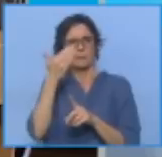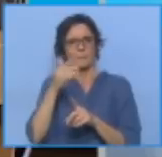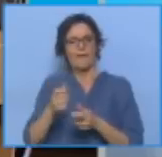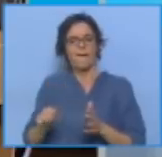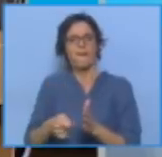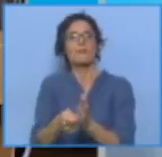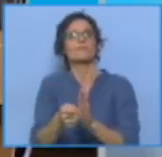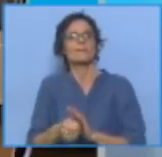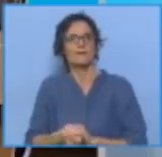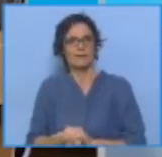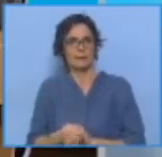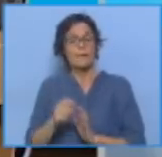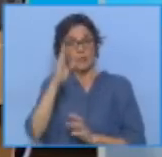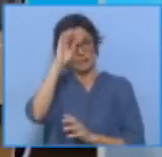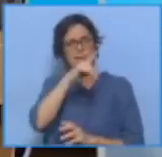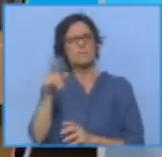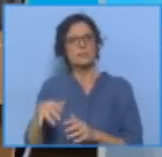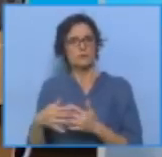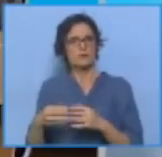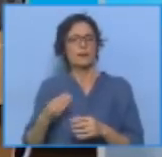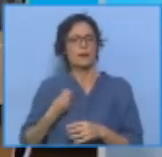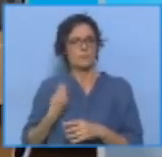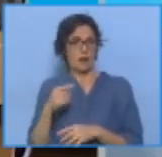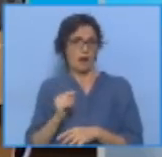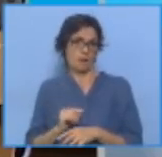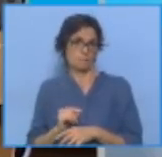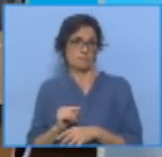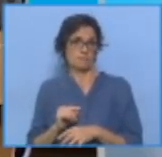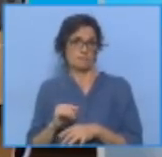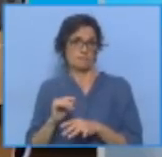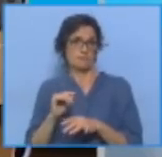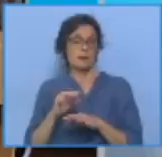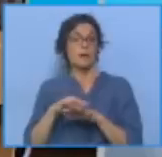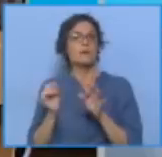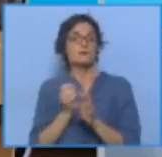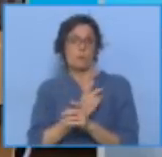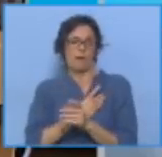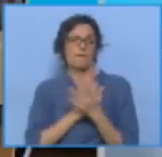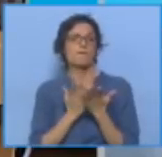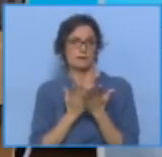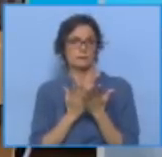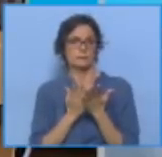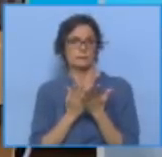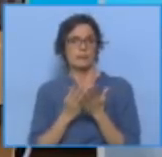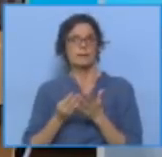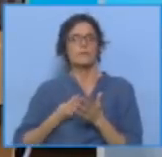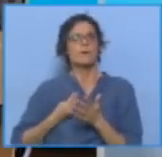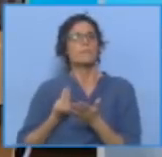Conhecemos aquele receio e então nas questões da fé também ainda o receio se torna um pouco maior.